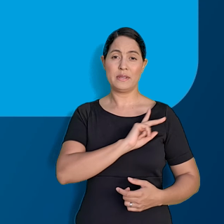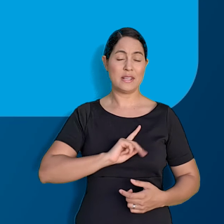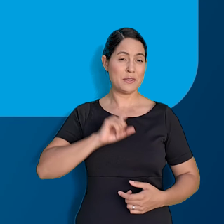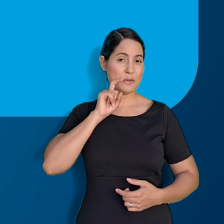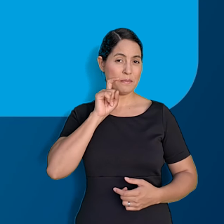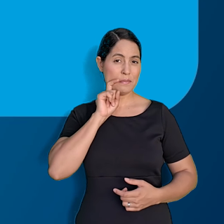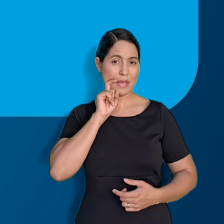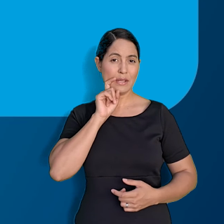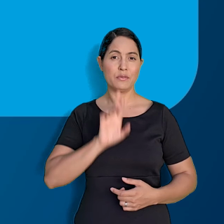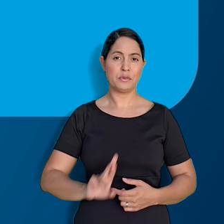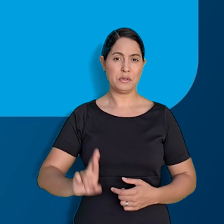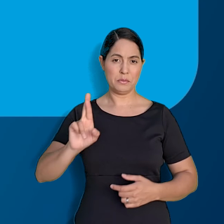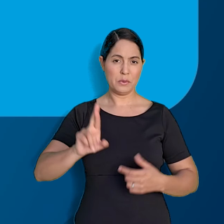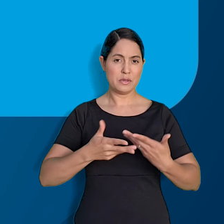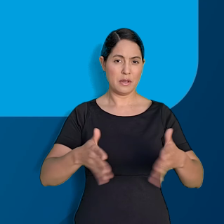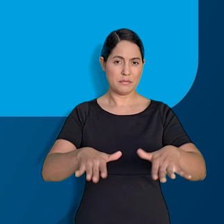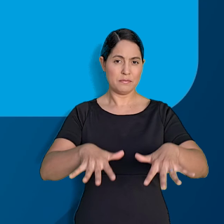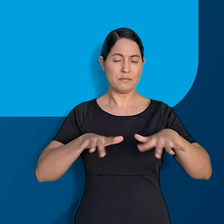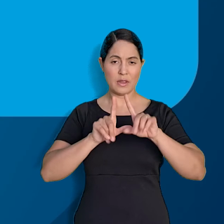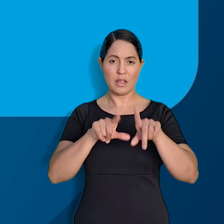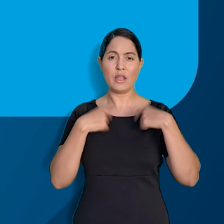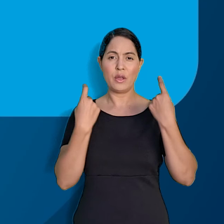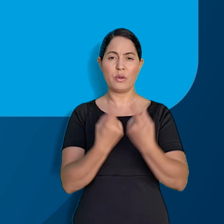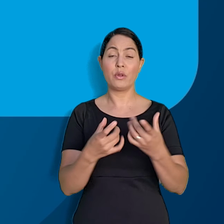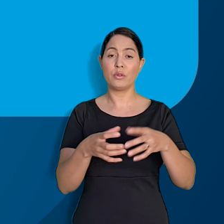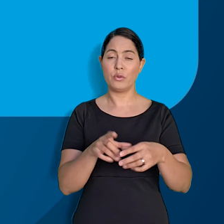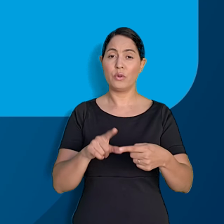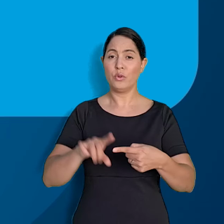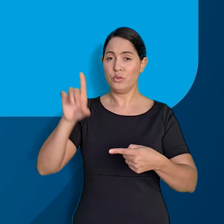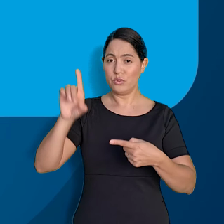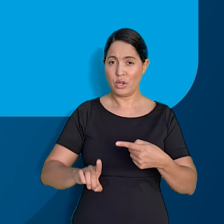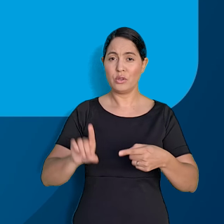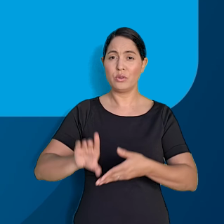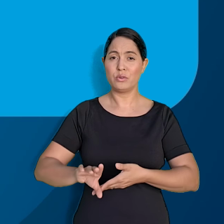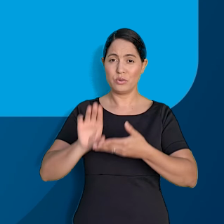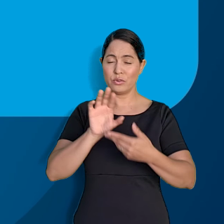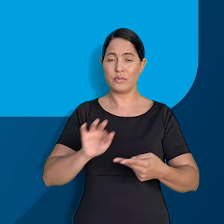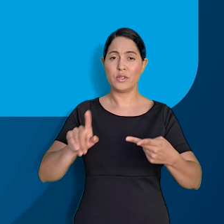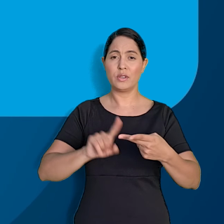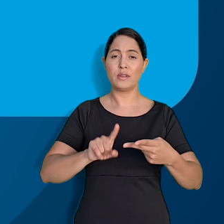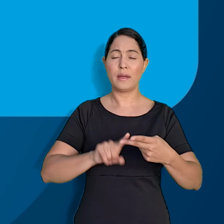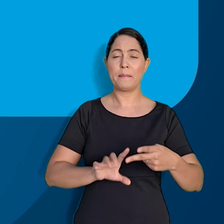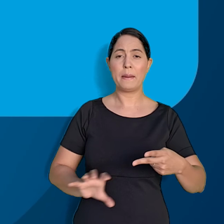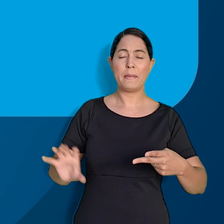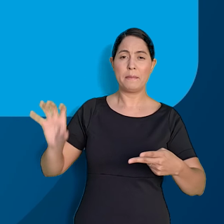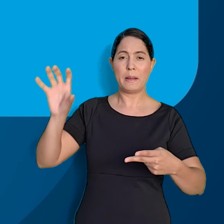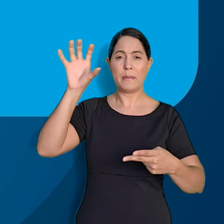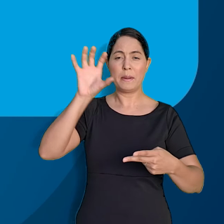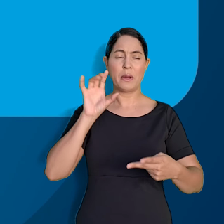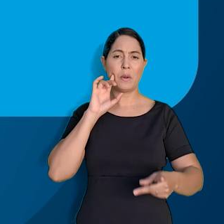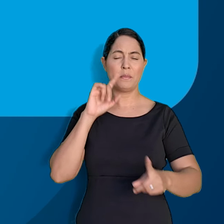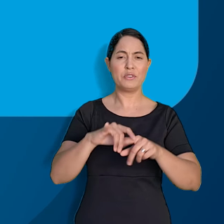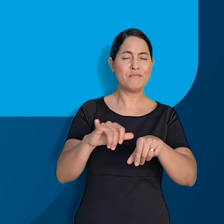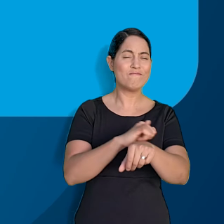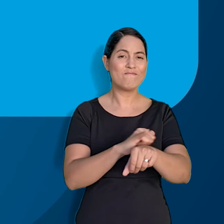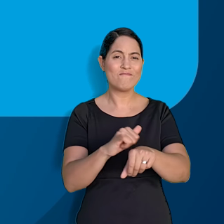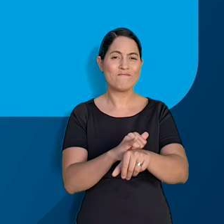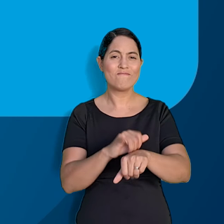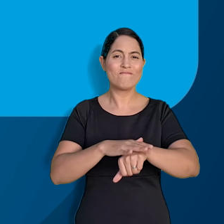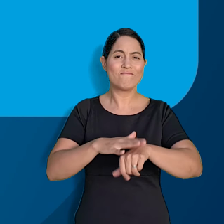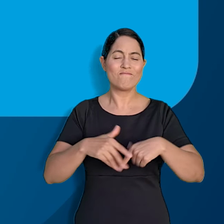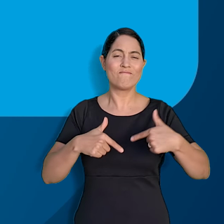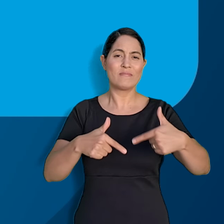Ordem, Beto Simonetti. O encontro reuniu a diretoria do Conselho Federal e os dirigentes das seccionais para discutir estratégias